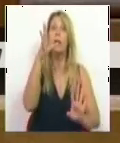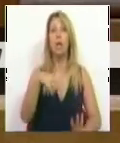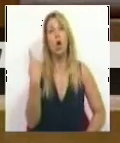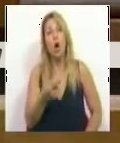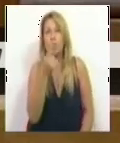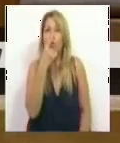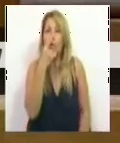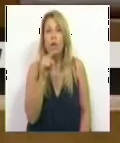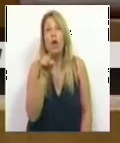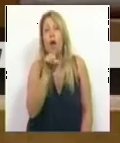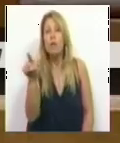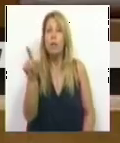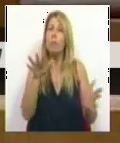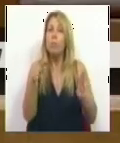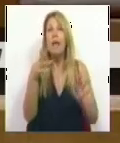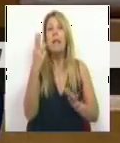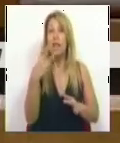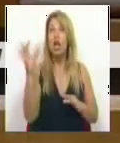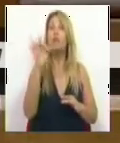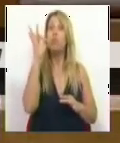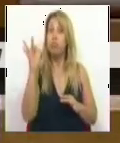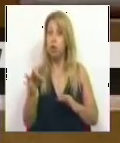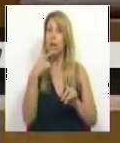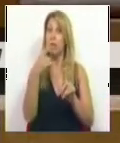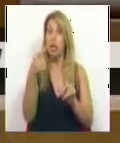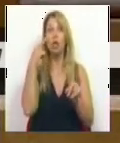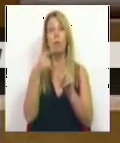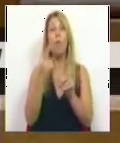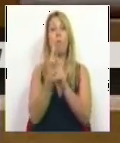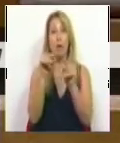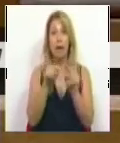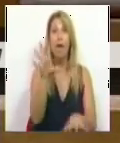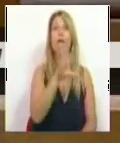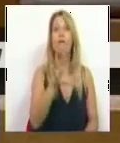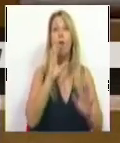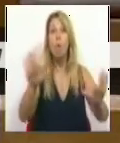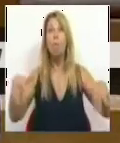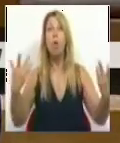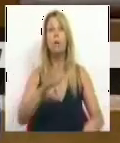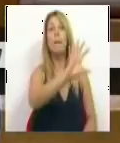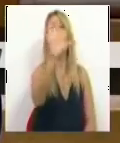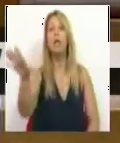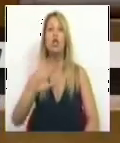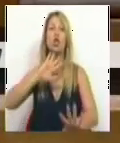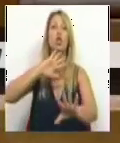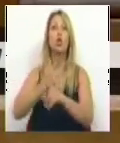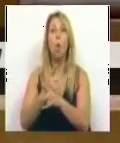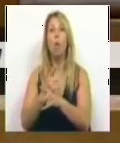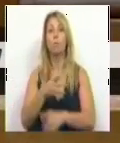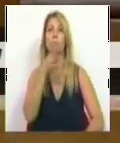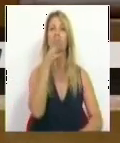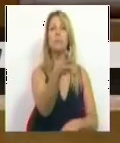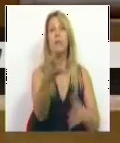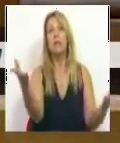preferimos que vocês apontem para 3%, porque deste modo podemos fazer frente a outros países. Não vos atacaremos.